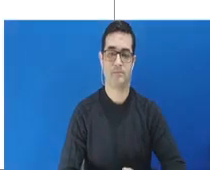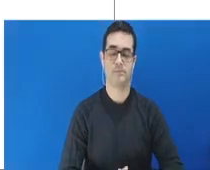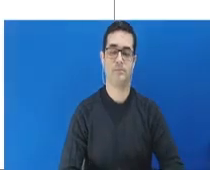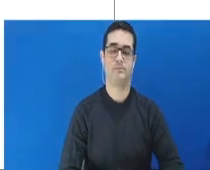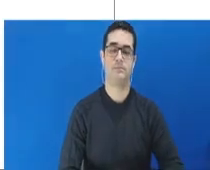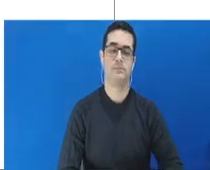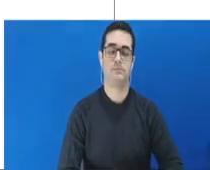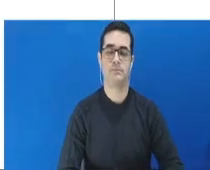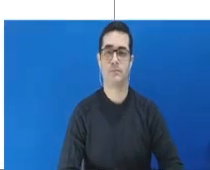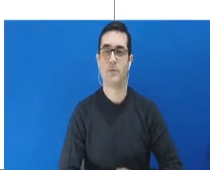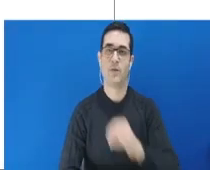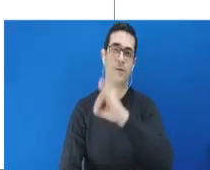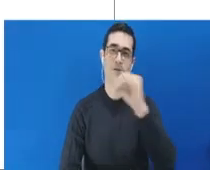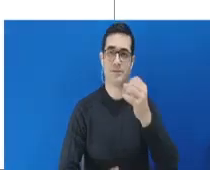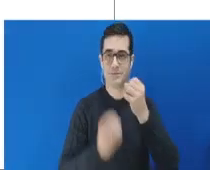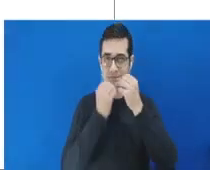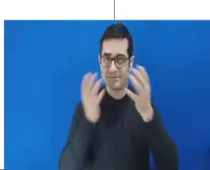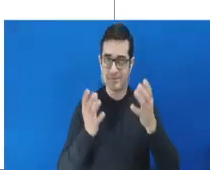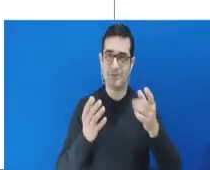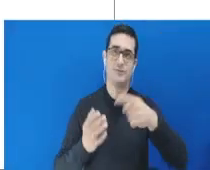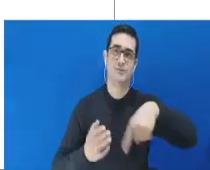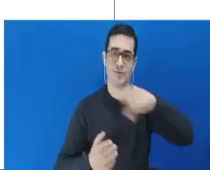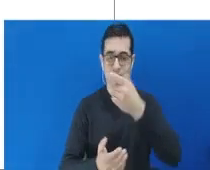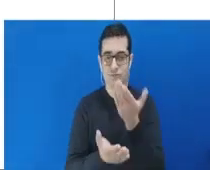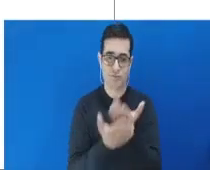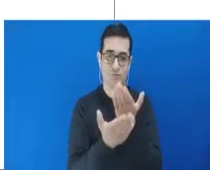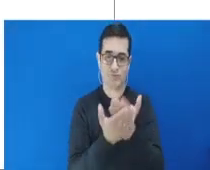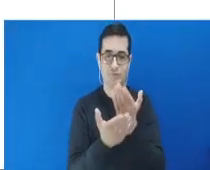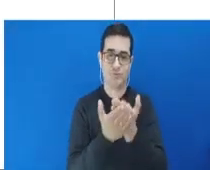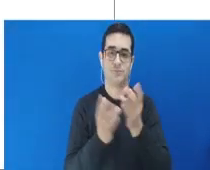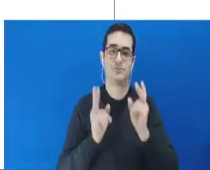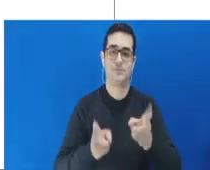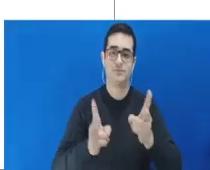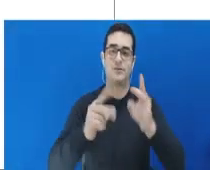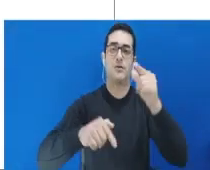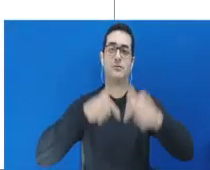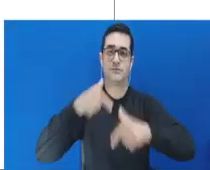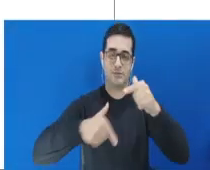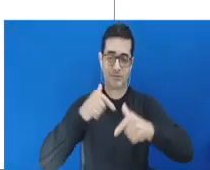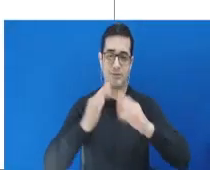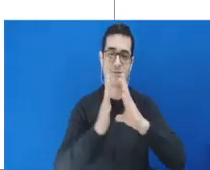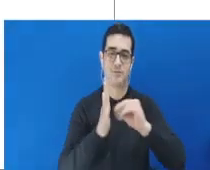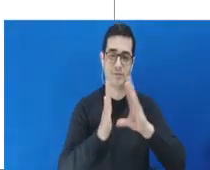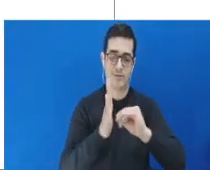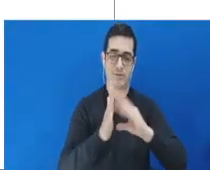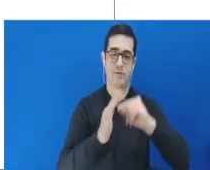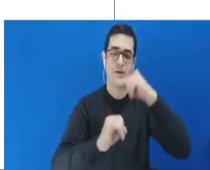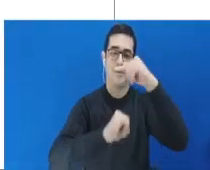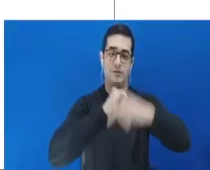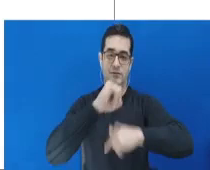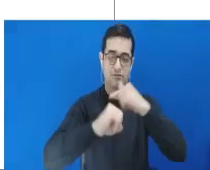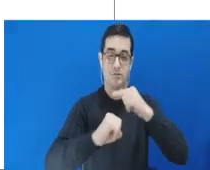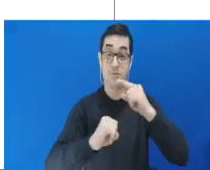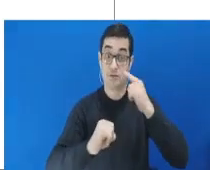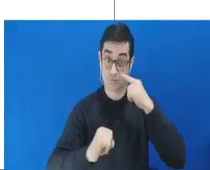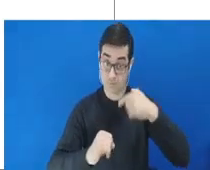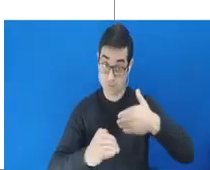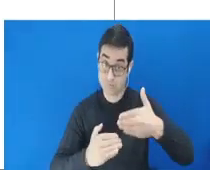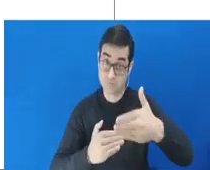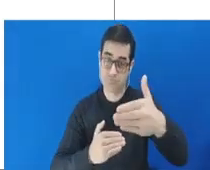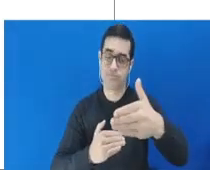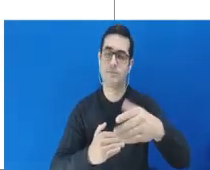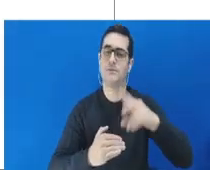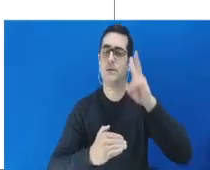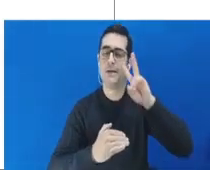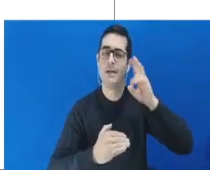Olá pessoal, vamos dar sequência então ao nosso trabalho sobre os modelos atômicos, mas para a gente poder ir adiante, a gente vai ter que retomar um pouquinho